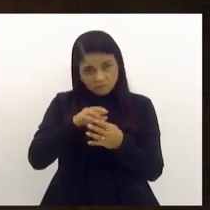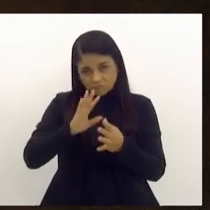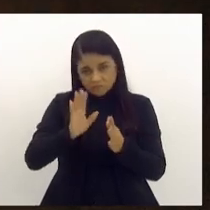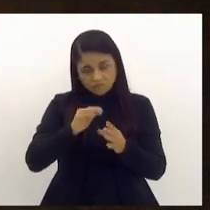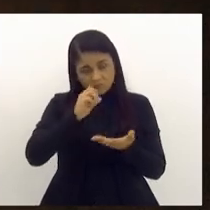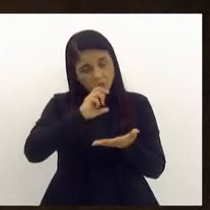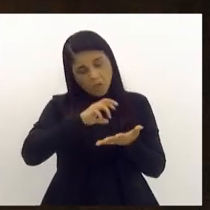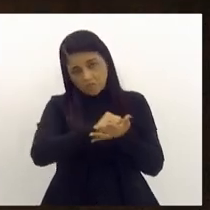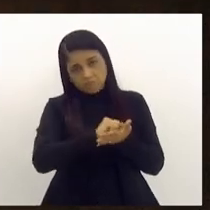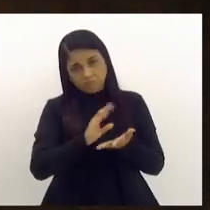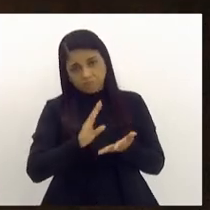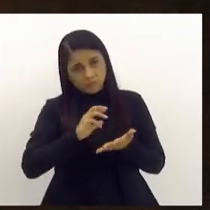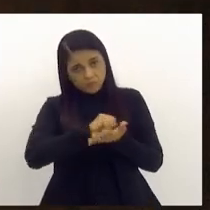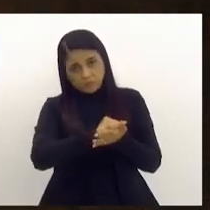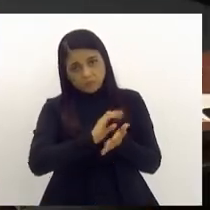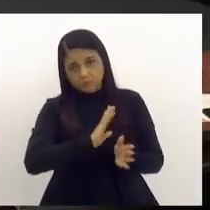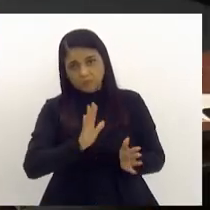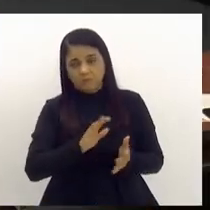Só.